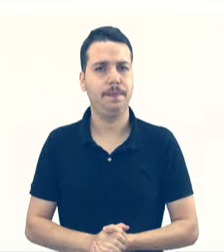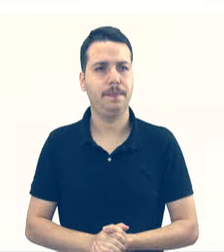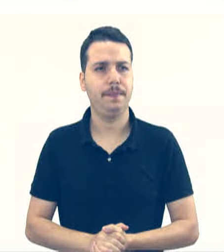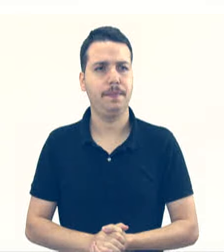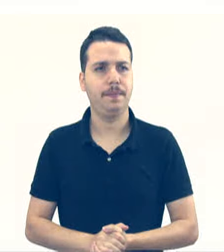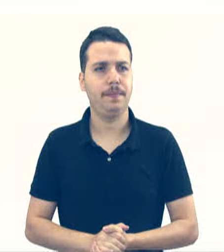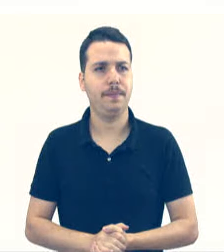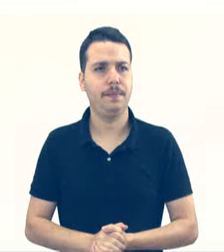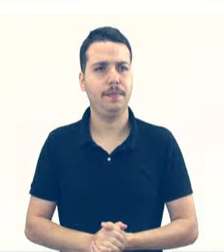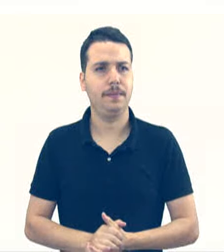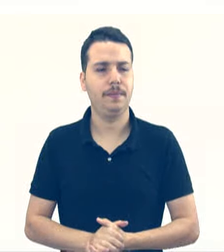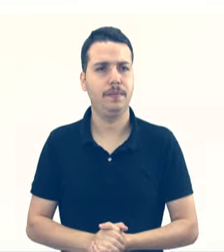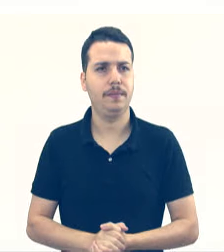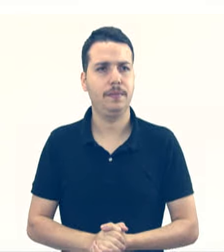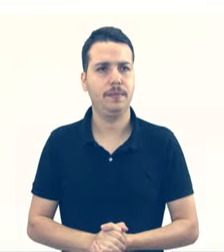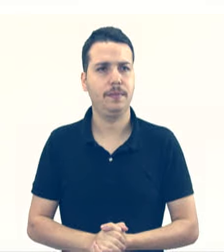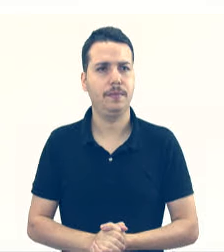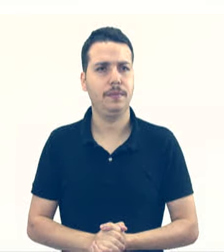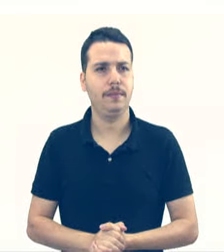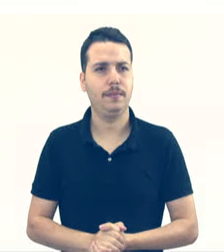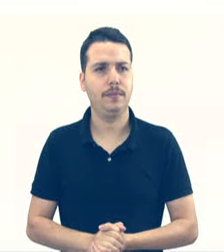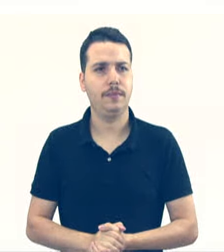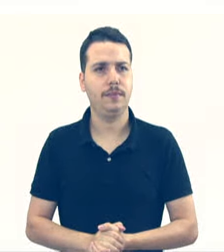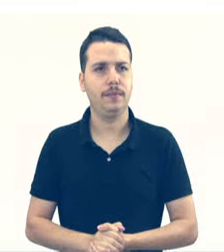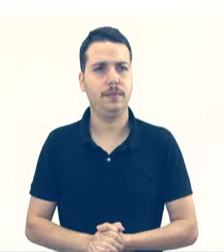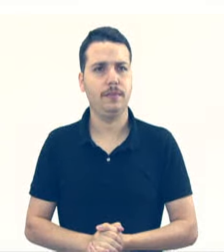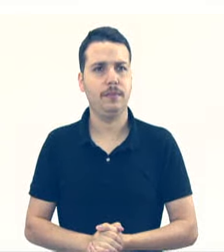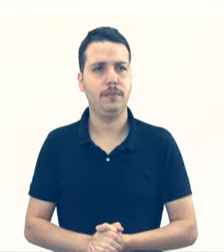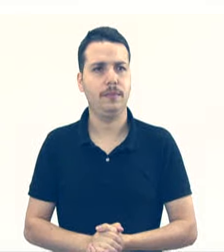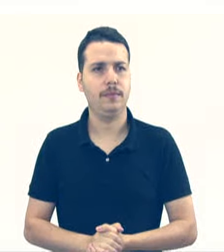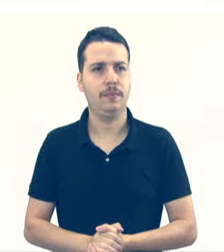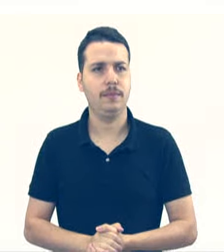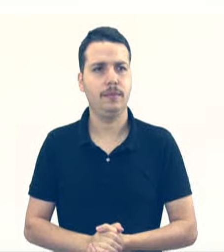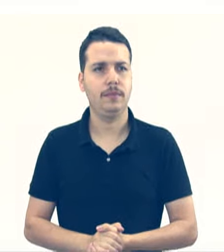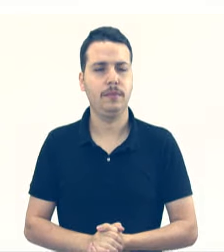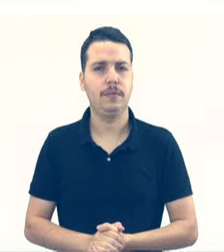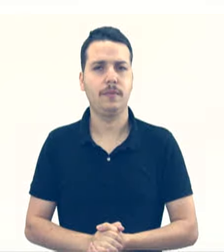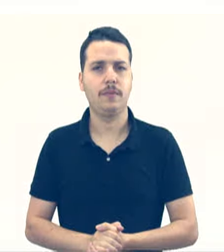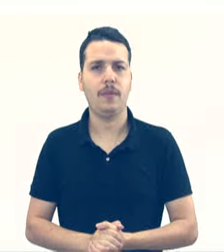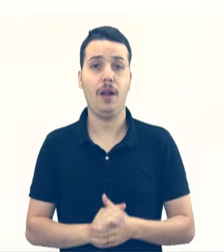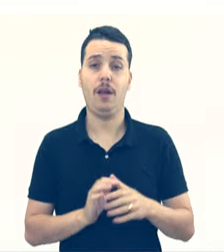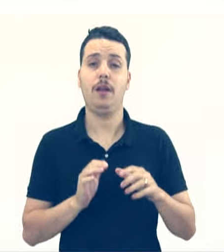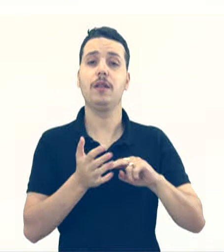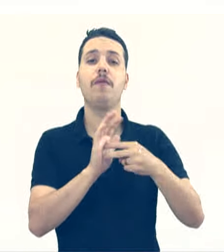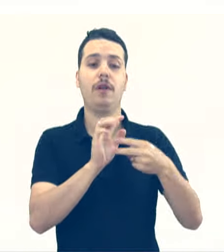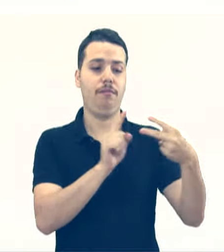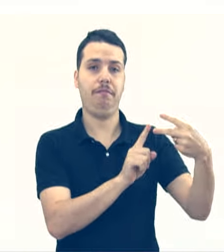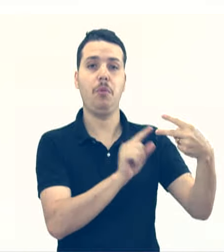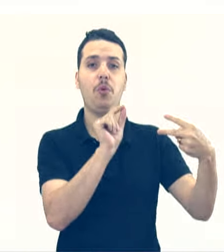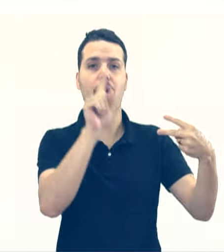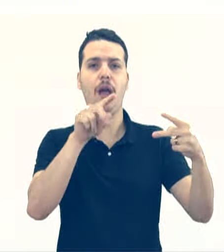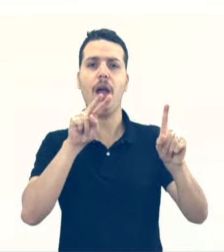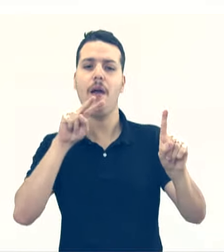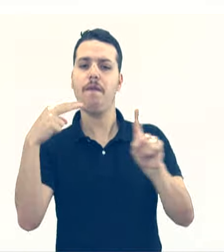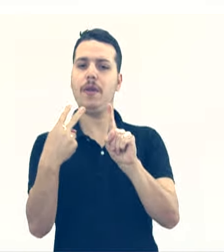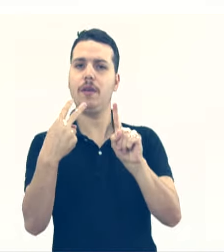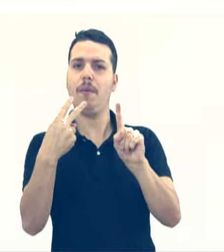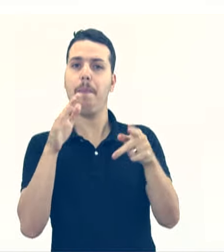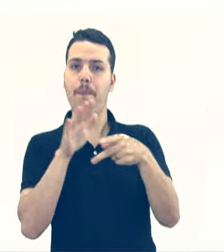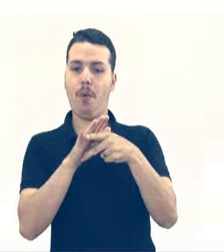de vista específico de su autor, ou seja, o ponto de vista específico de um